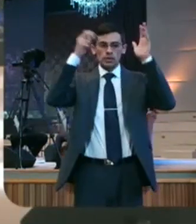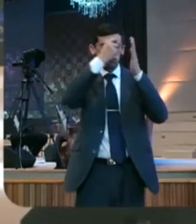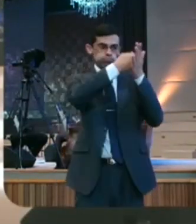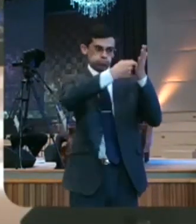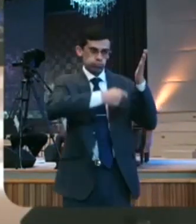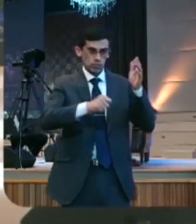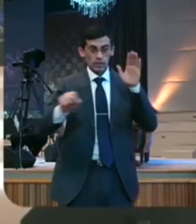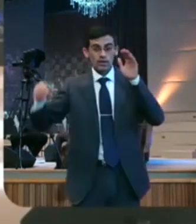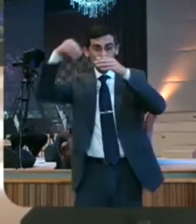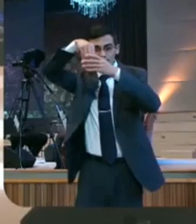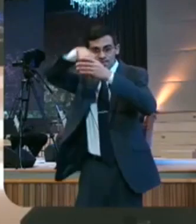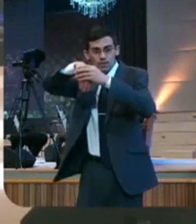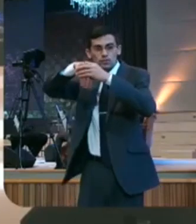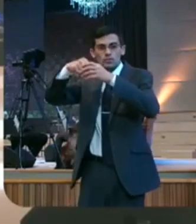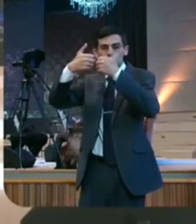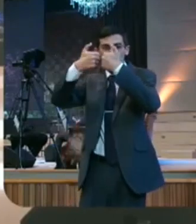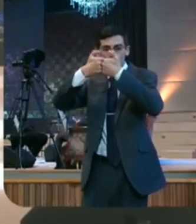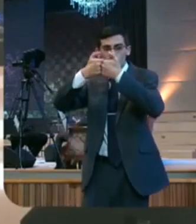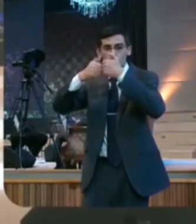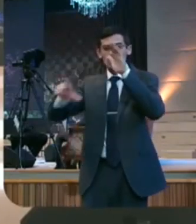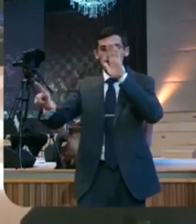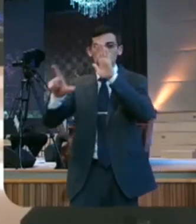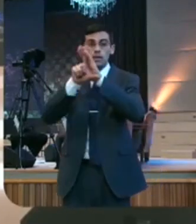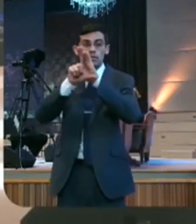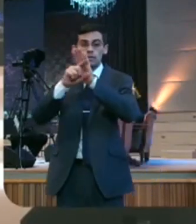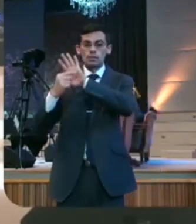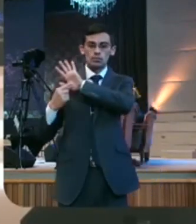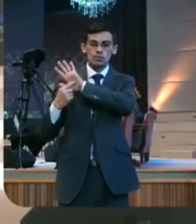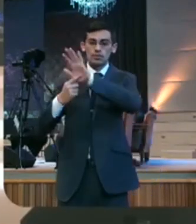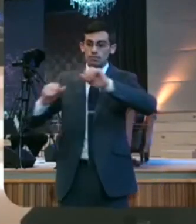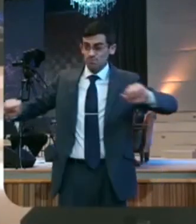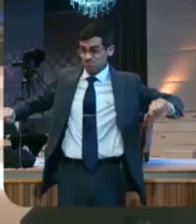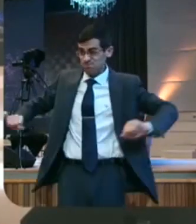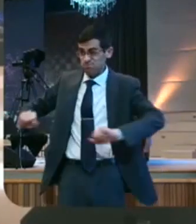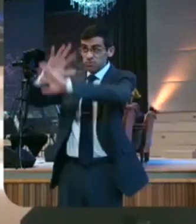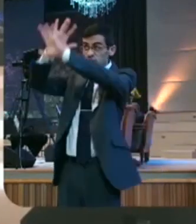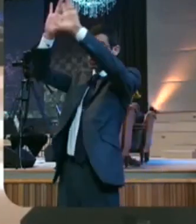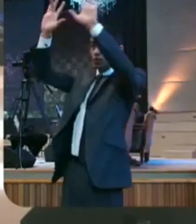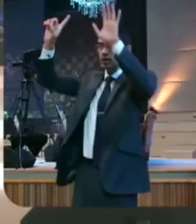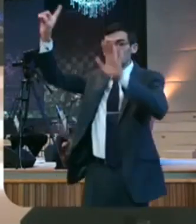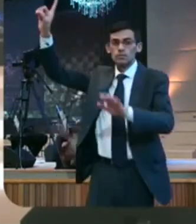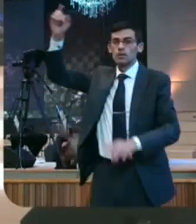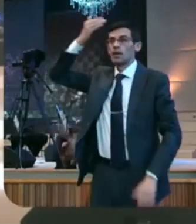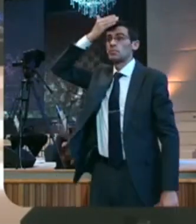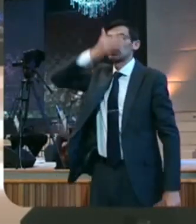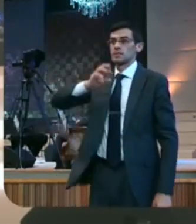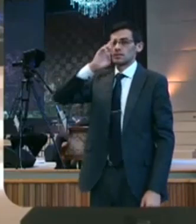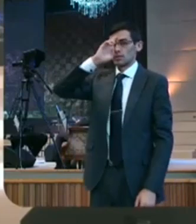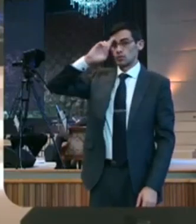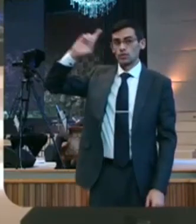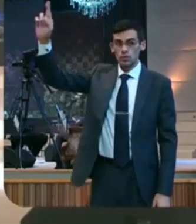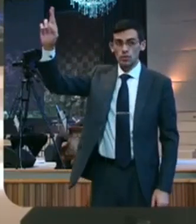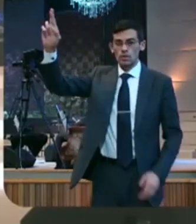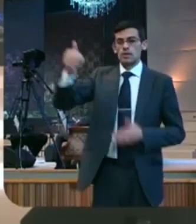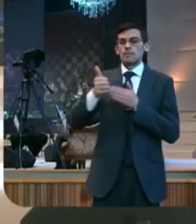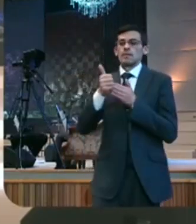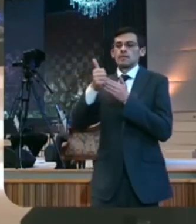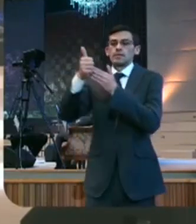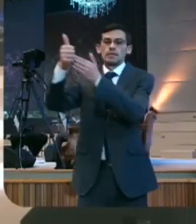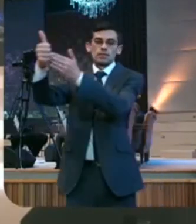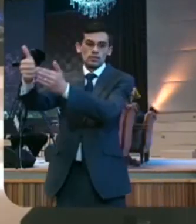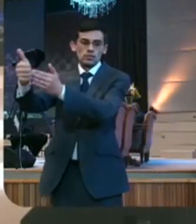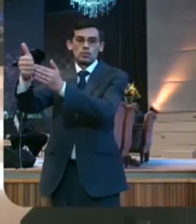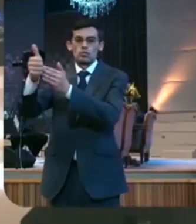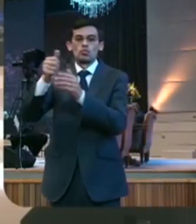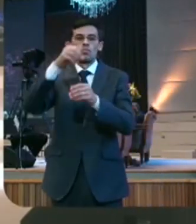ela representava a glória do Senhor, a presença do Senhor, a direção do Senhor